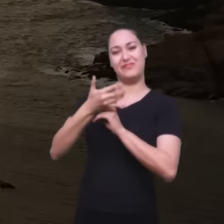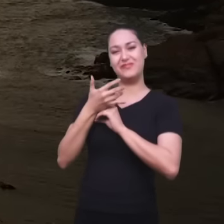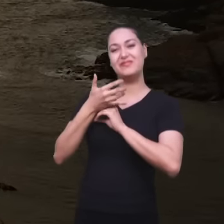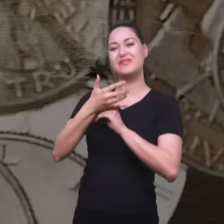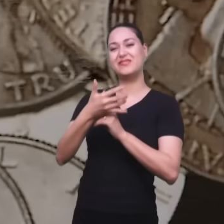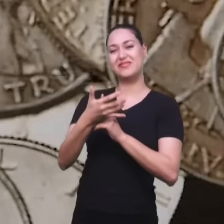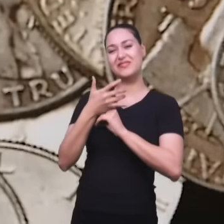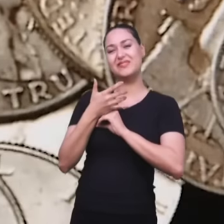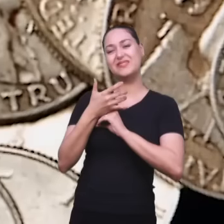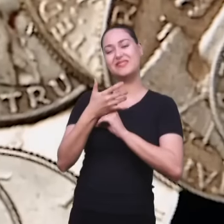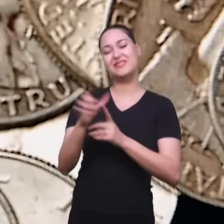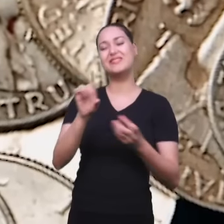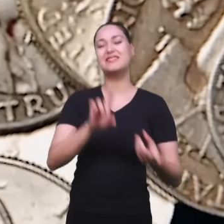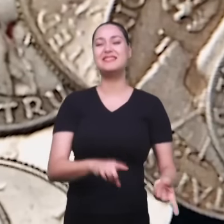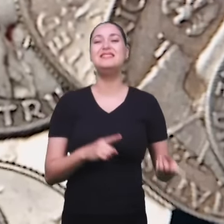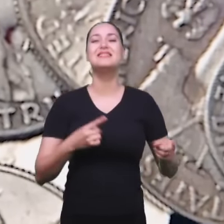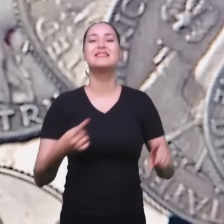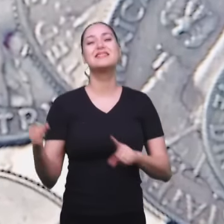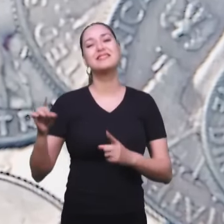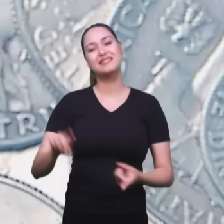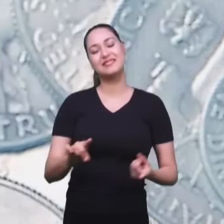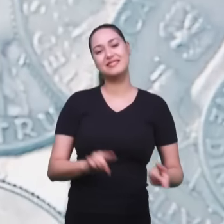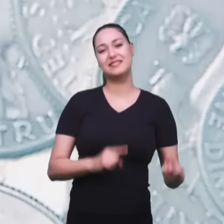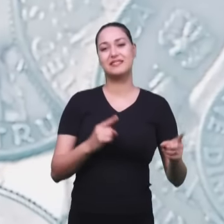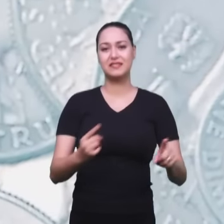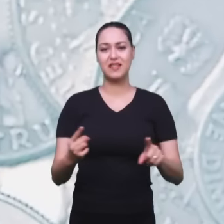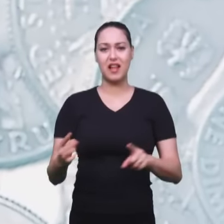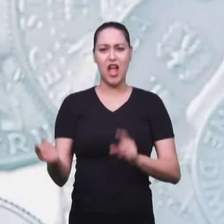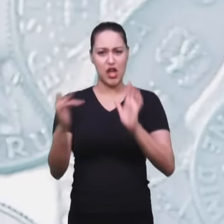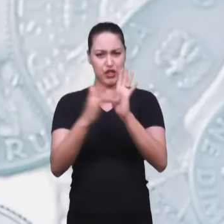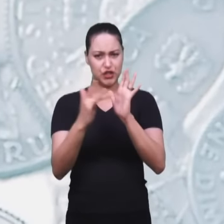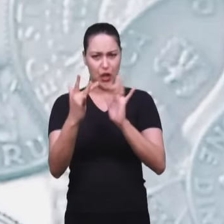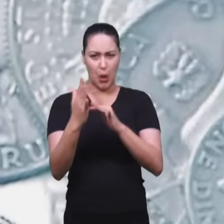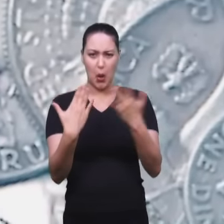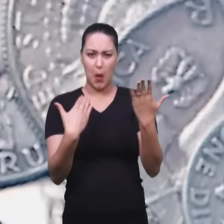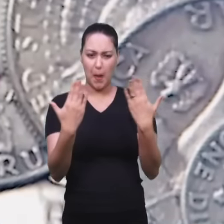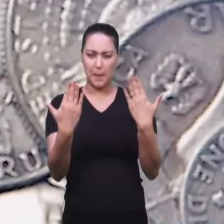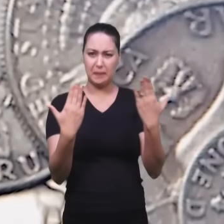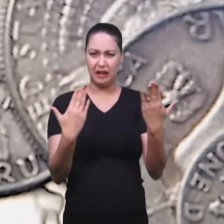Eu Sigo Para A Prata